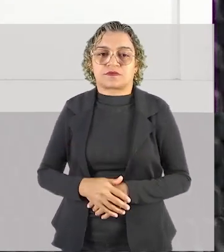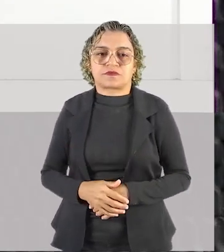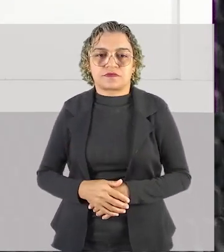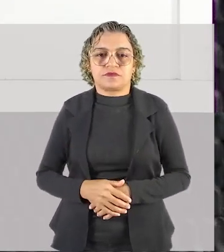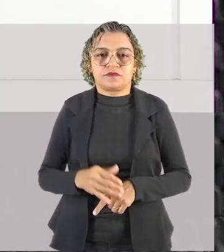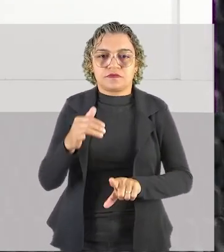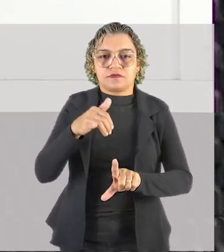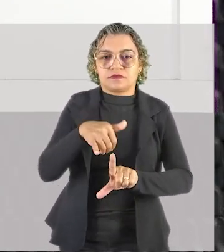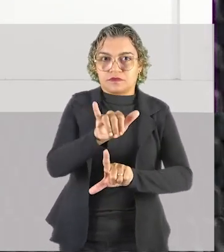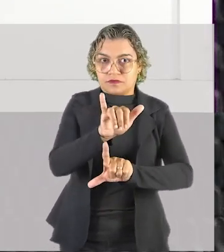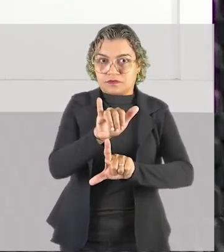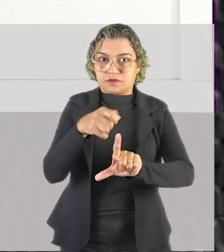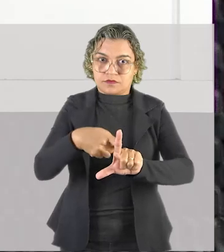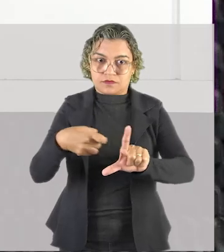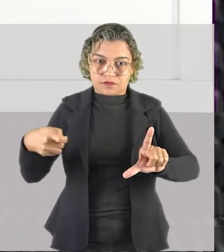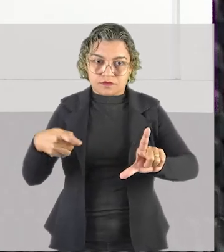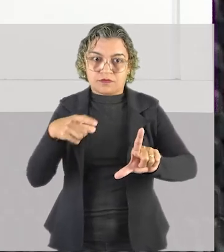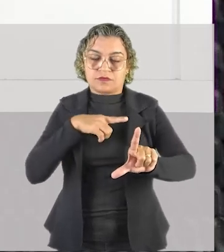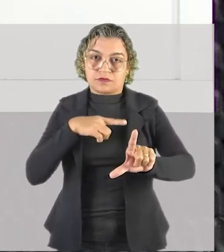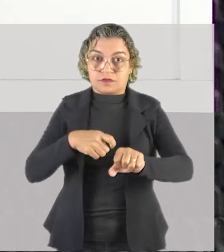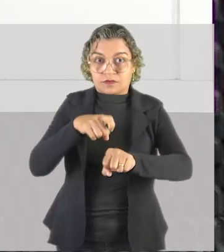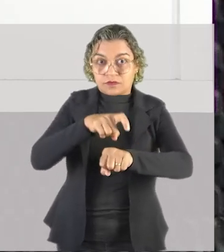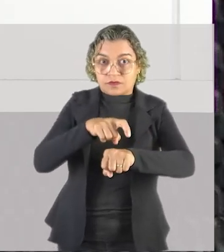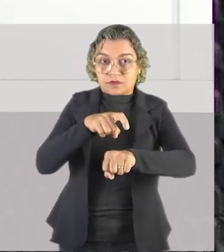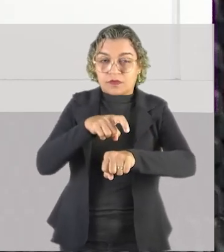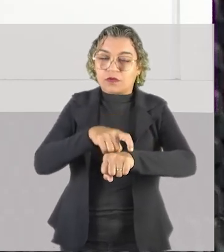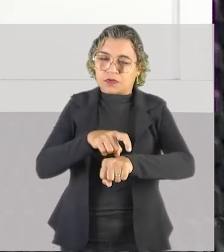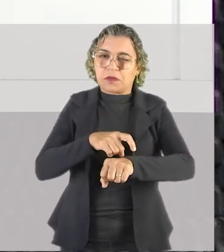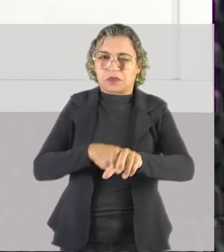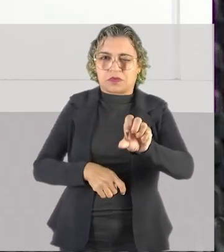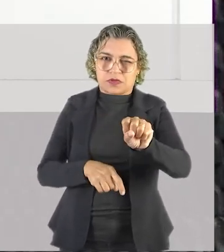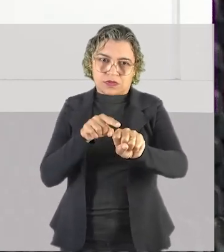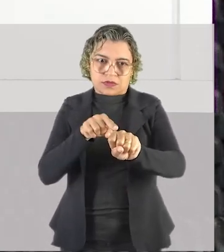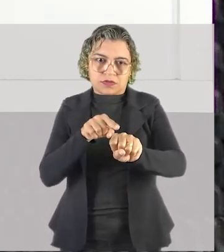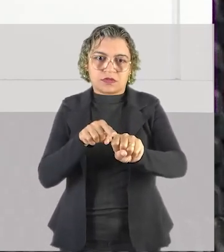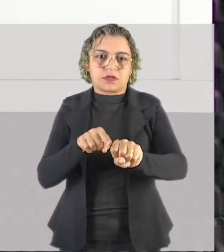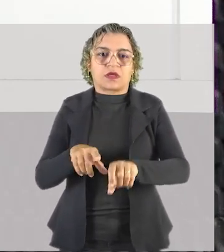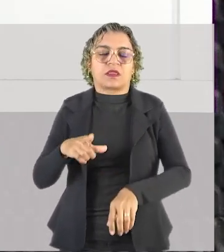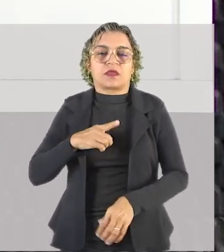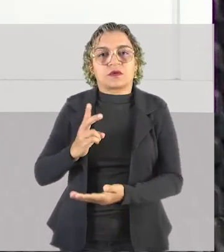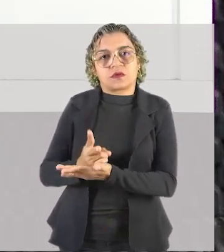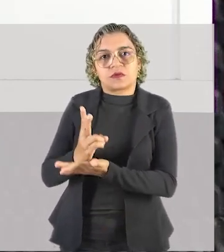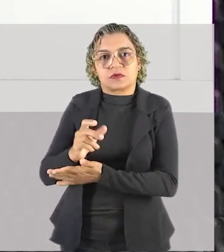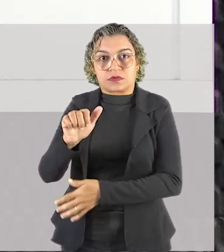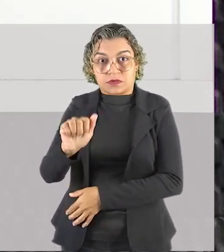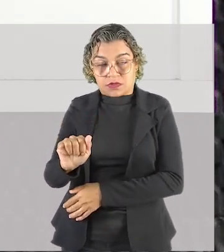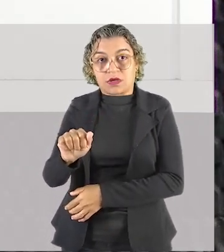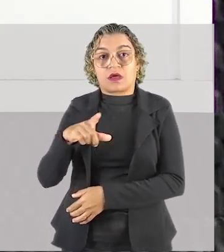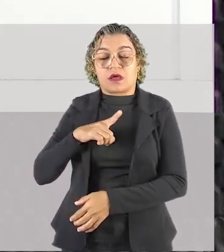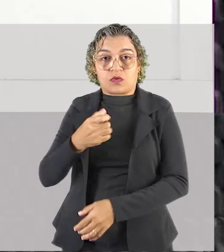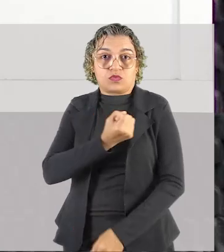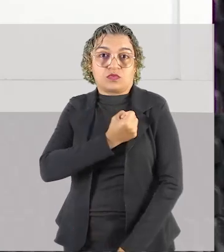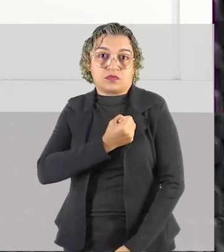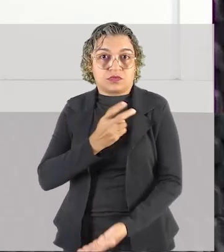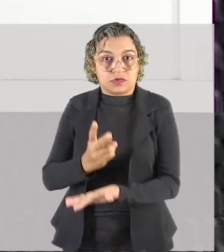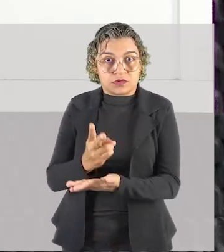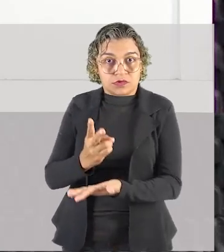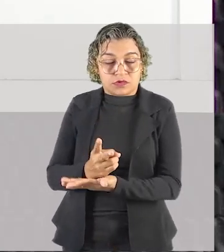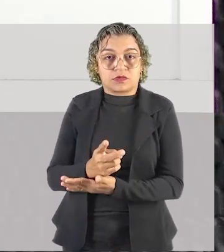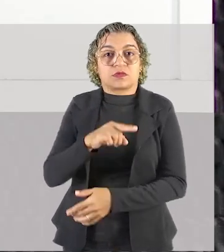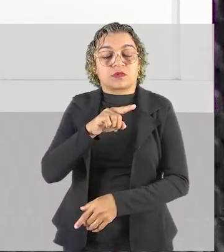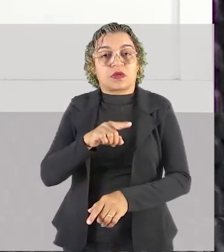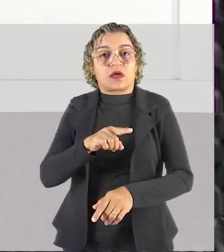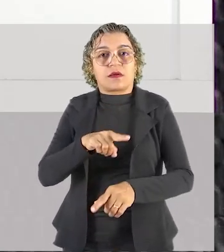do primeiro grau, ela tem essa estrutura, o S, aí você tem uma constante A, né, que é um valor fixo, multiplicado